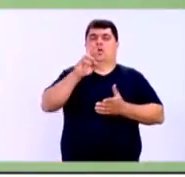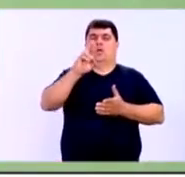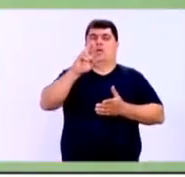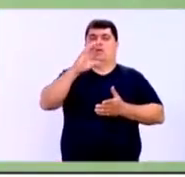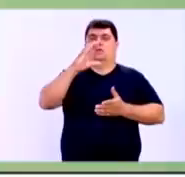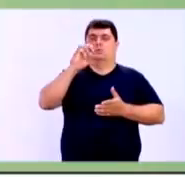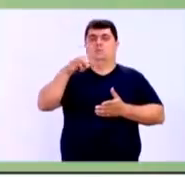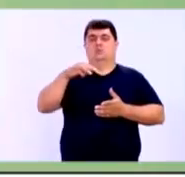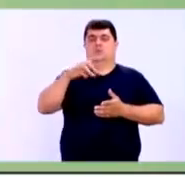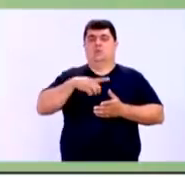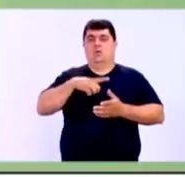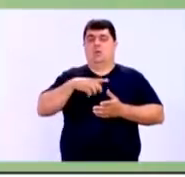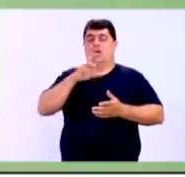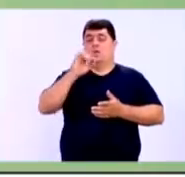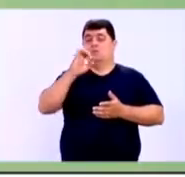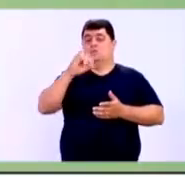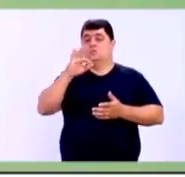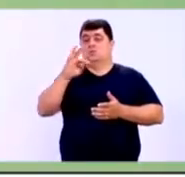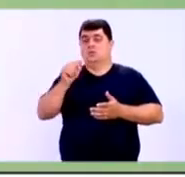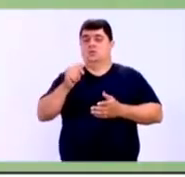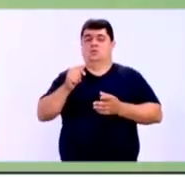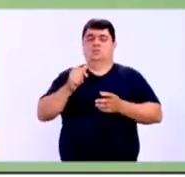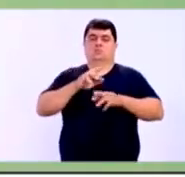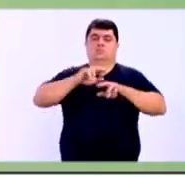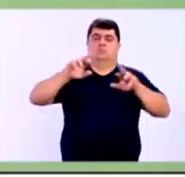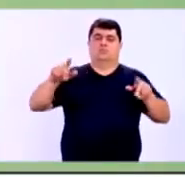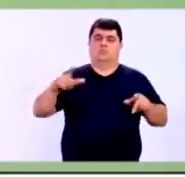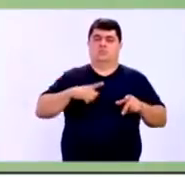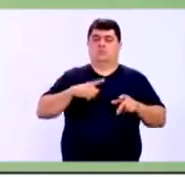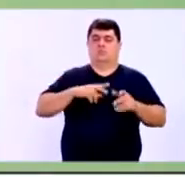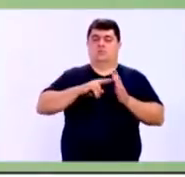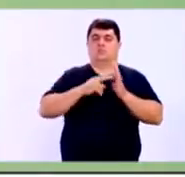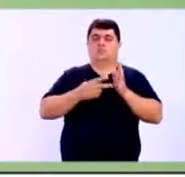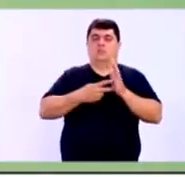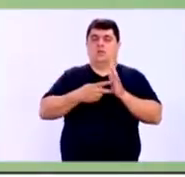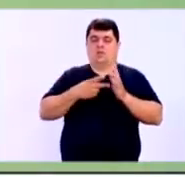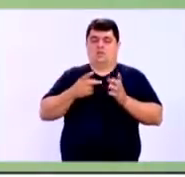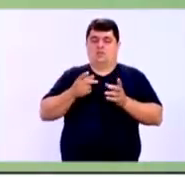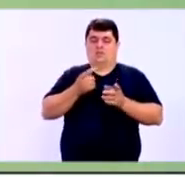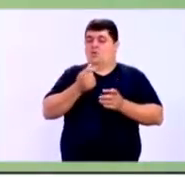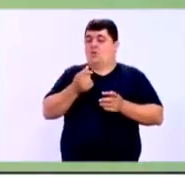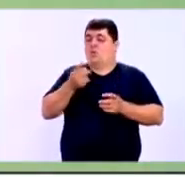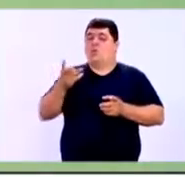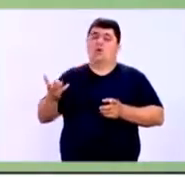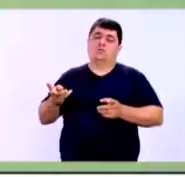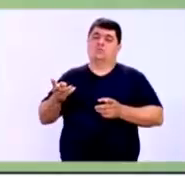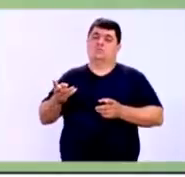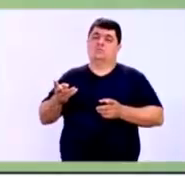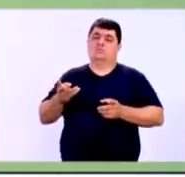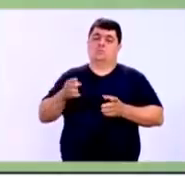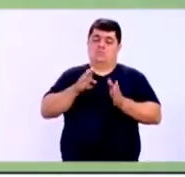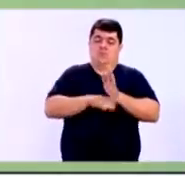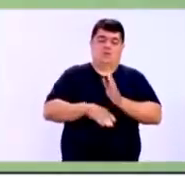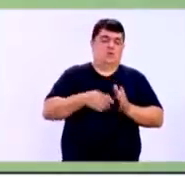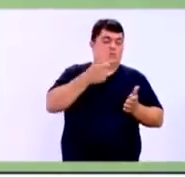quê? Receita com mercadorias, que significa o quê? O preço de venda menos quanto ela